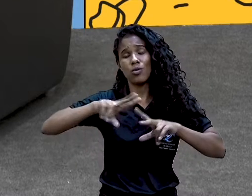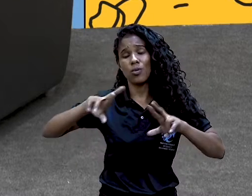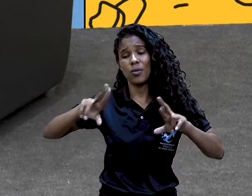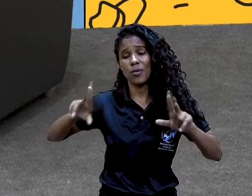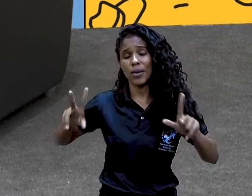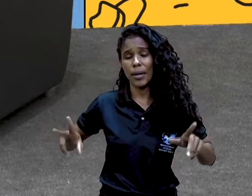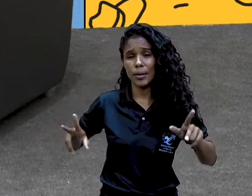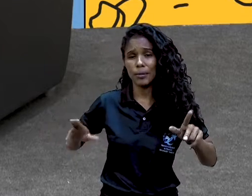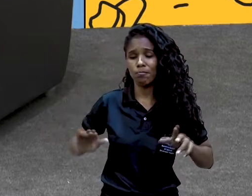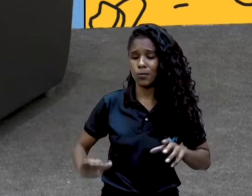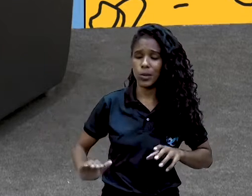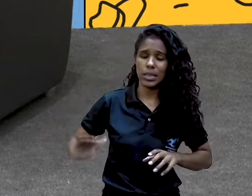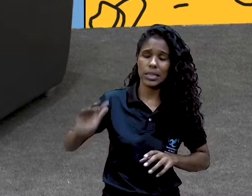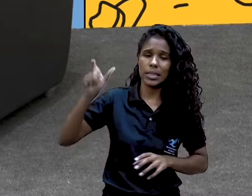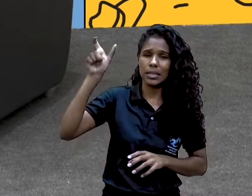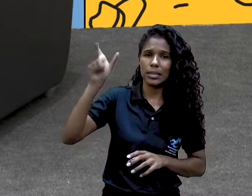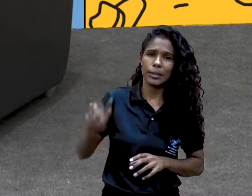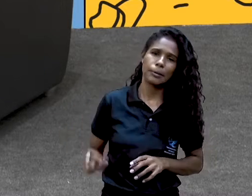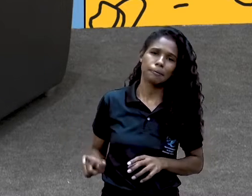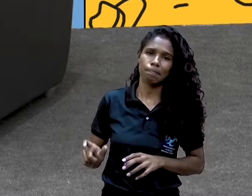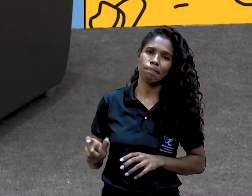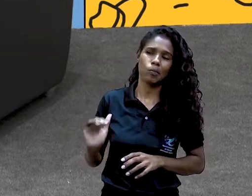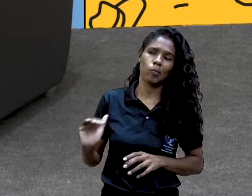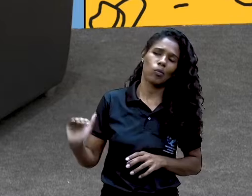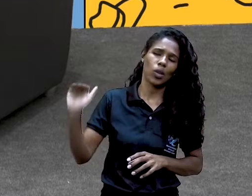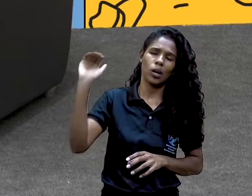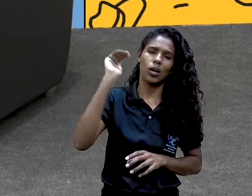melhor para essa sociedade que está lá acolhendo ele.